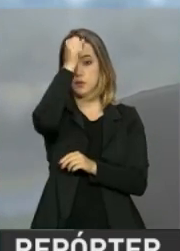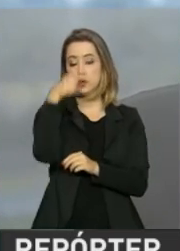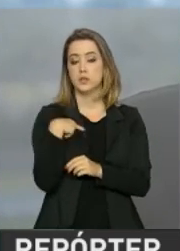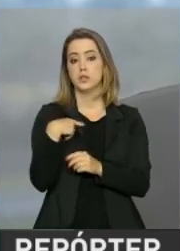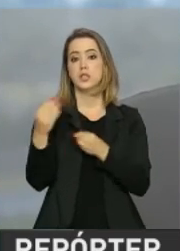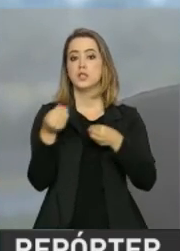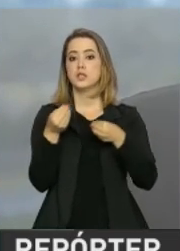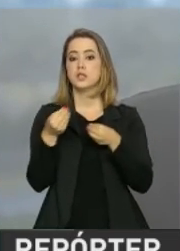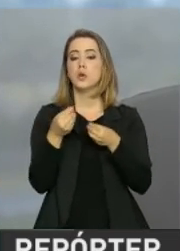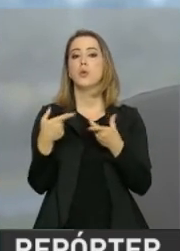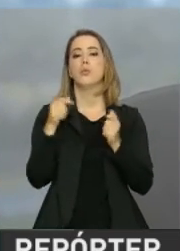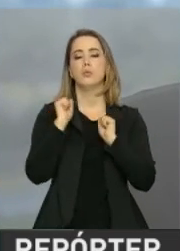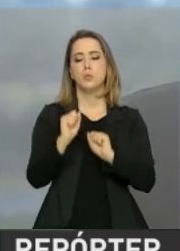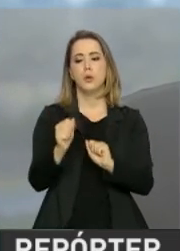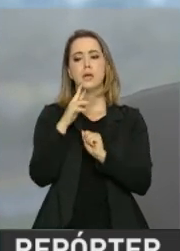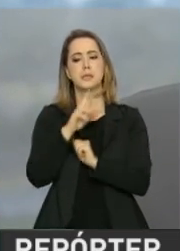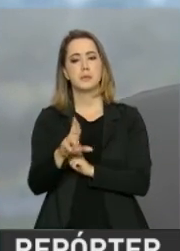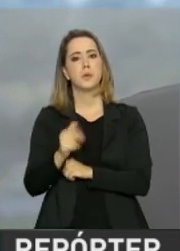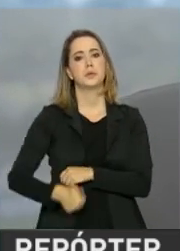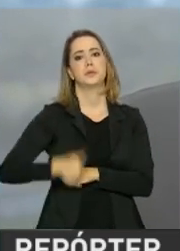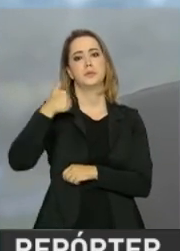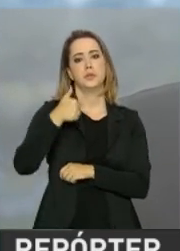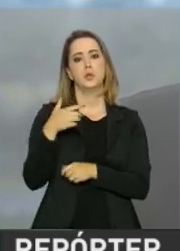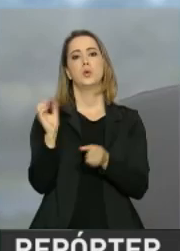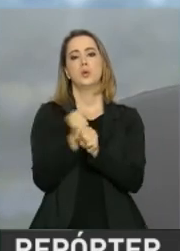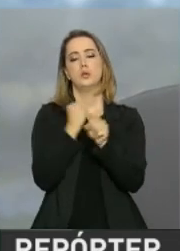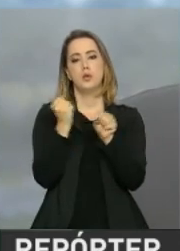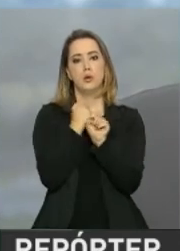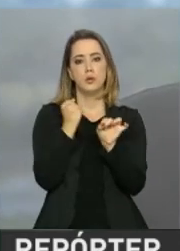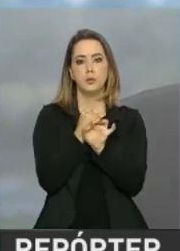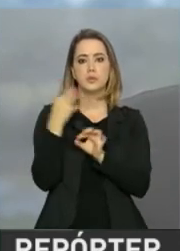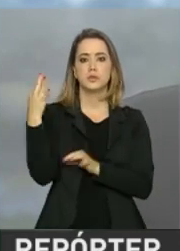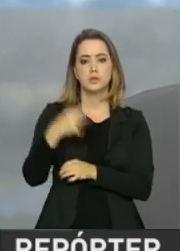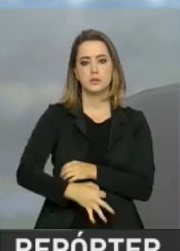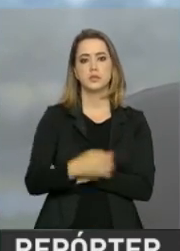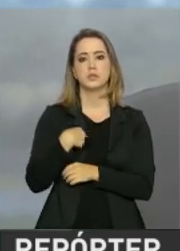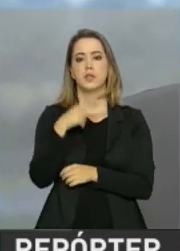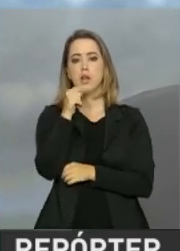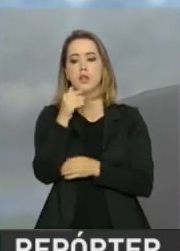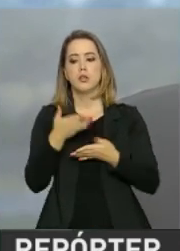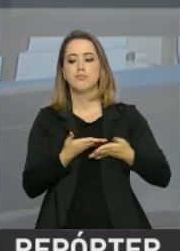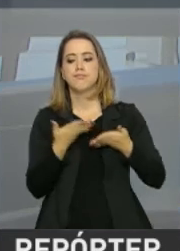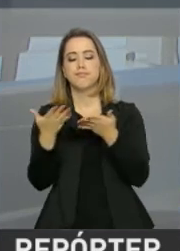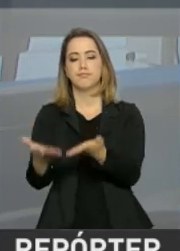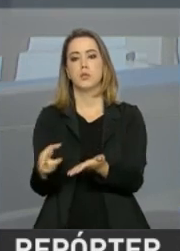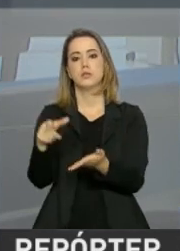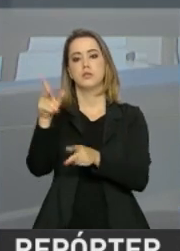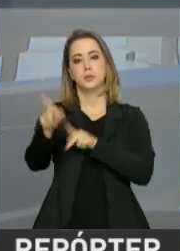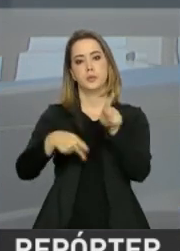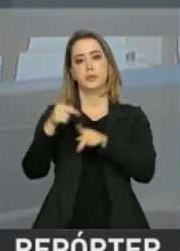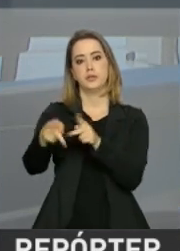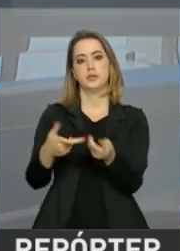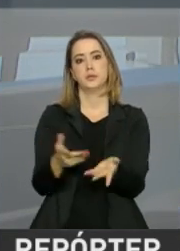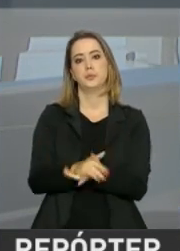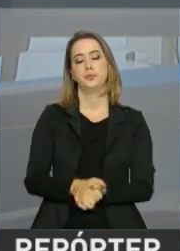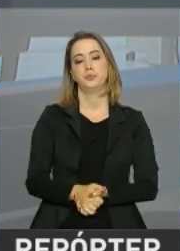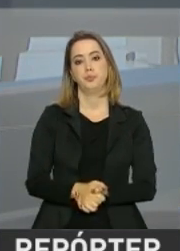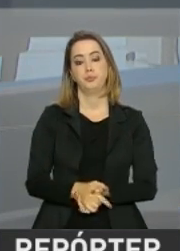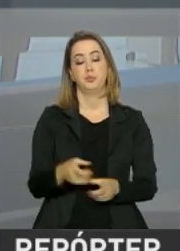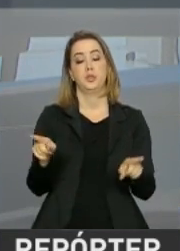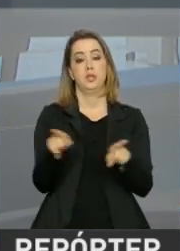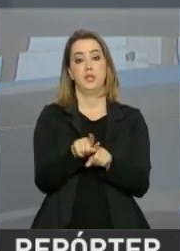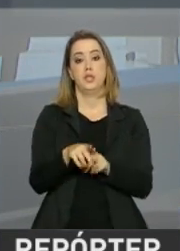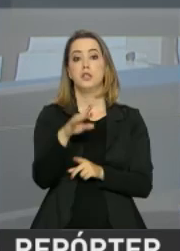soluções que possam fazer com que as obras aconteçam com que a água chegue à população além da transposição